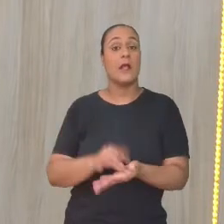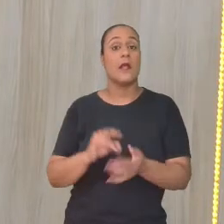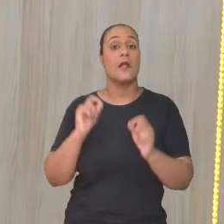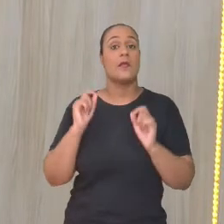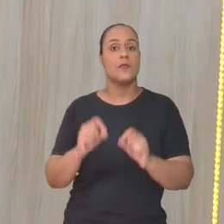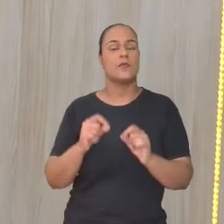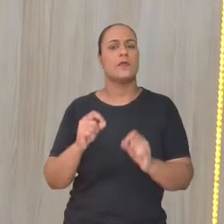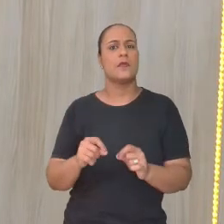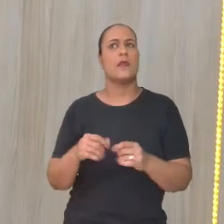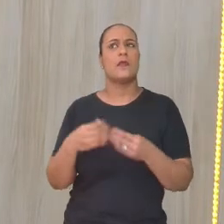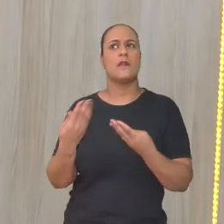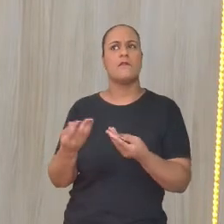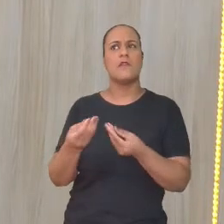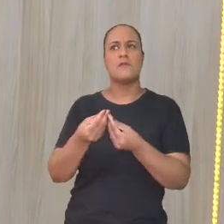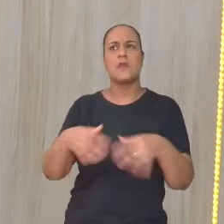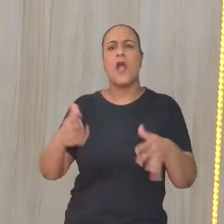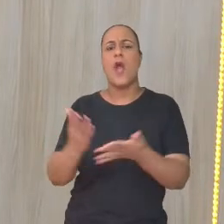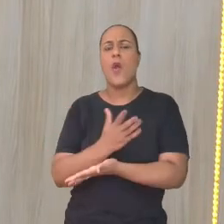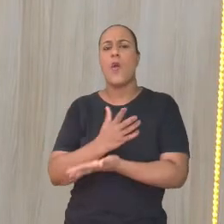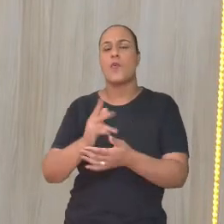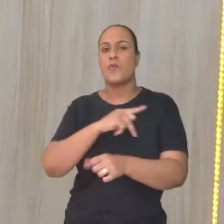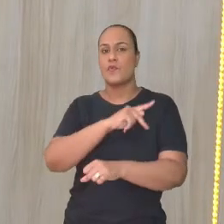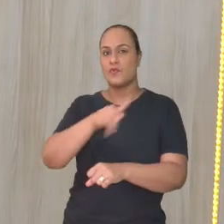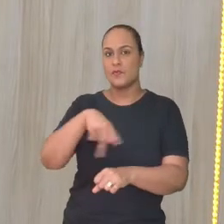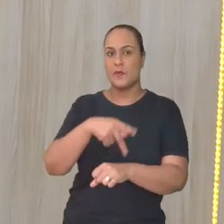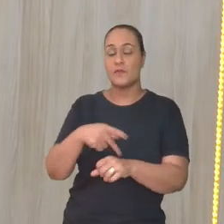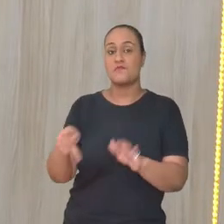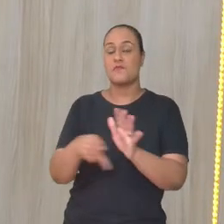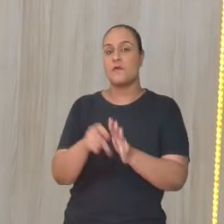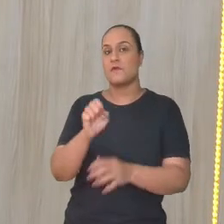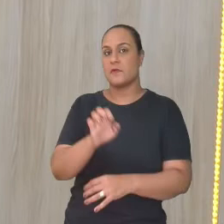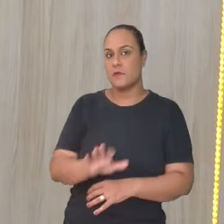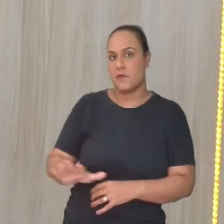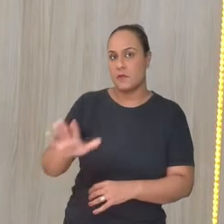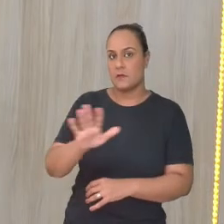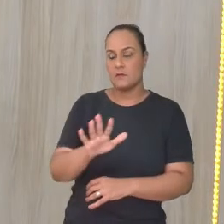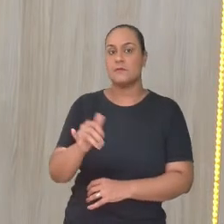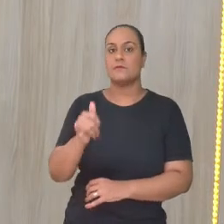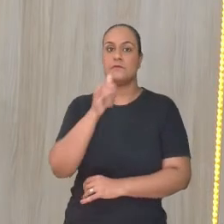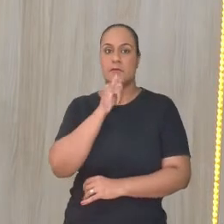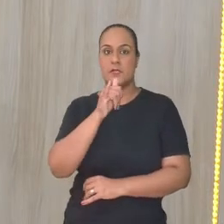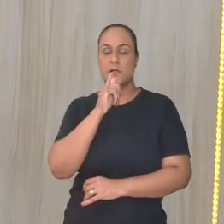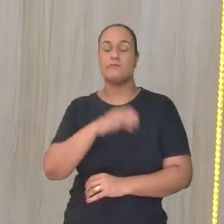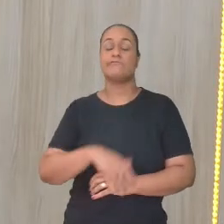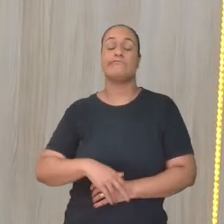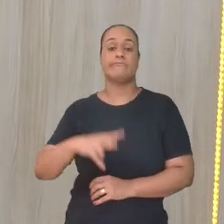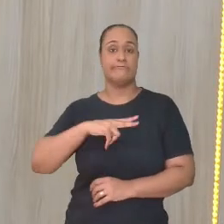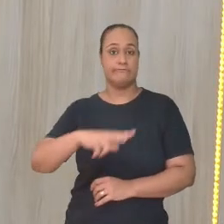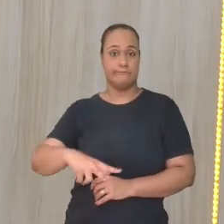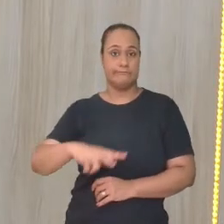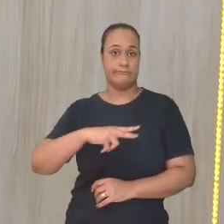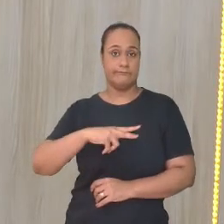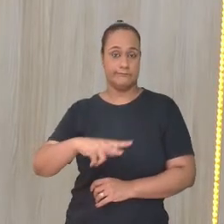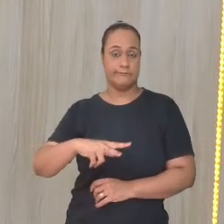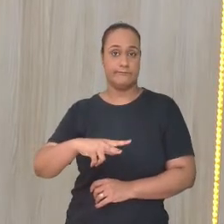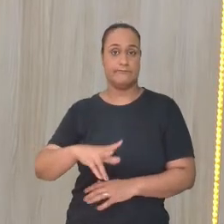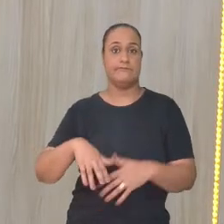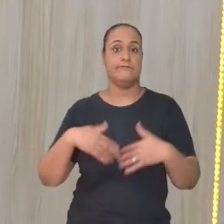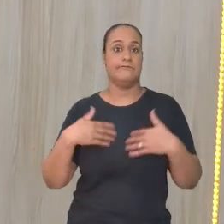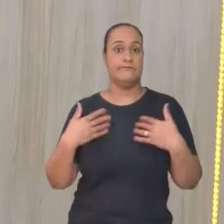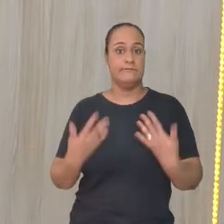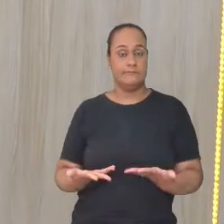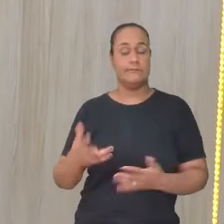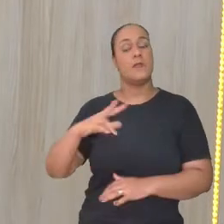interferir mesmo foram alguns países europeus, como, por exemplo, Portugal. E aí,